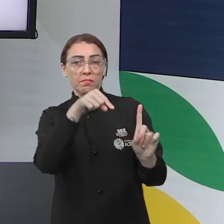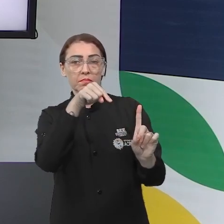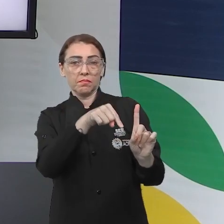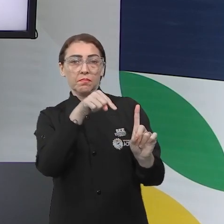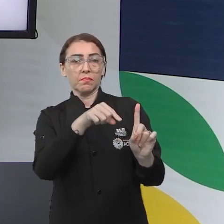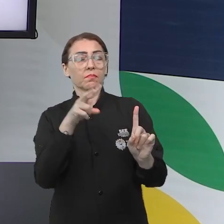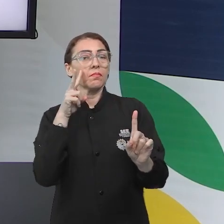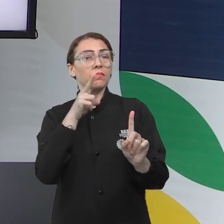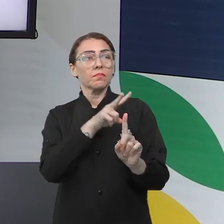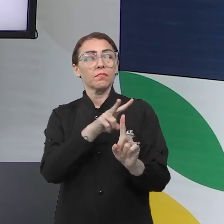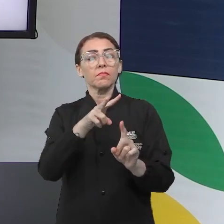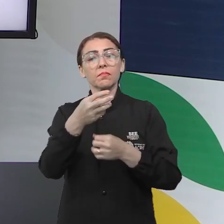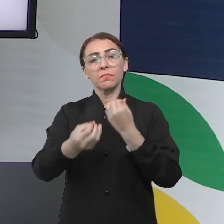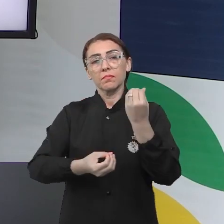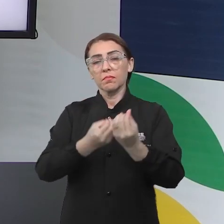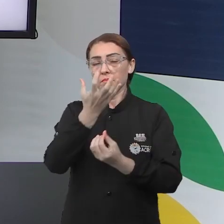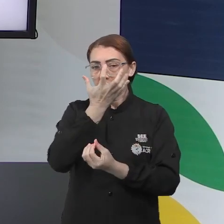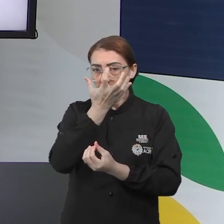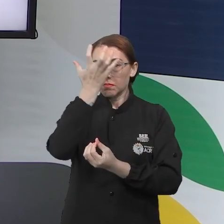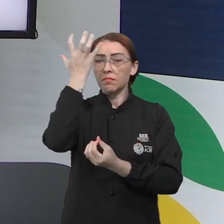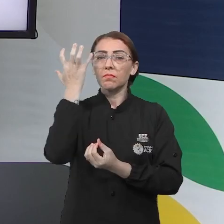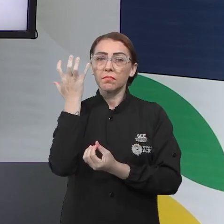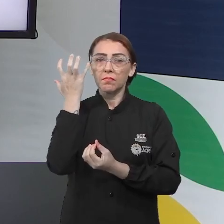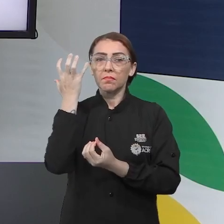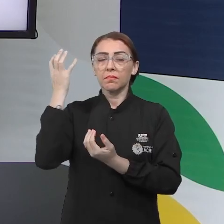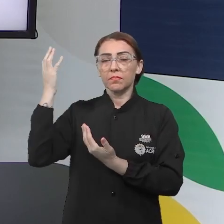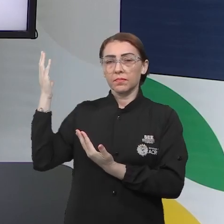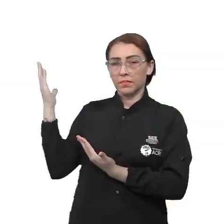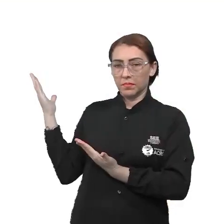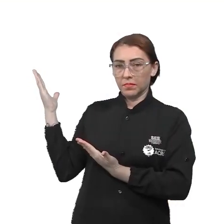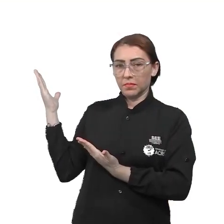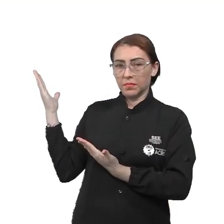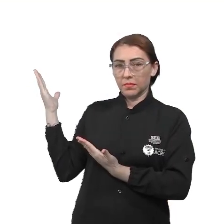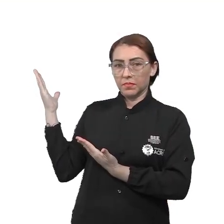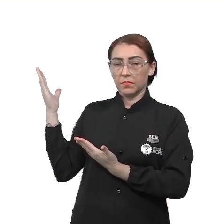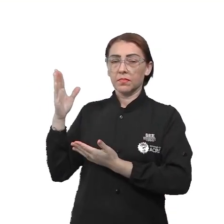vai dar uma olhada aqui como que eram essas máscaras.